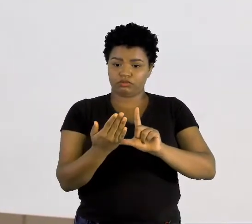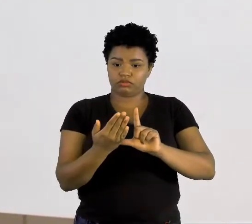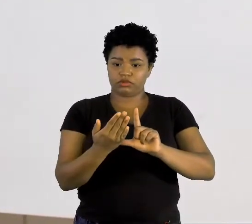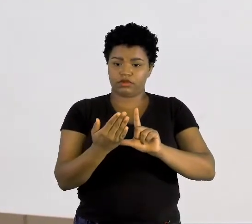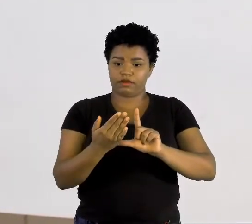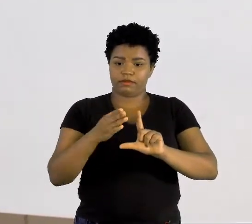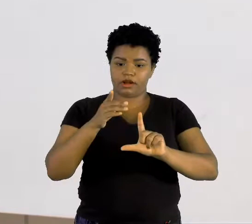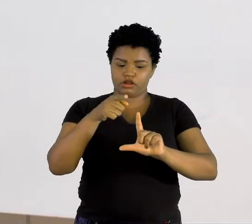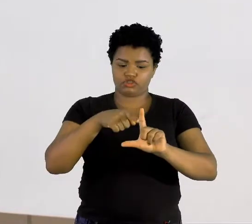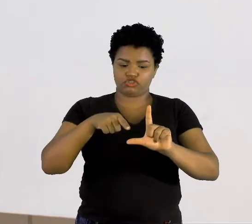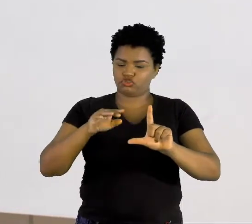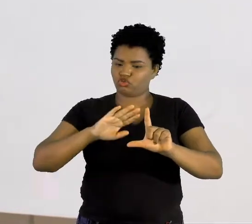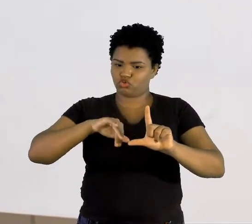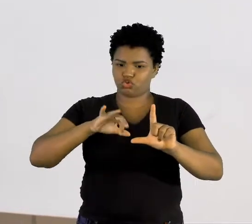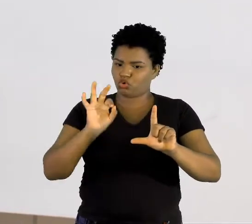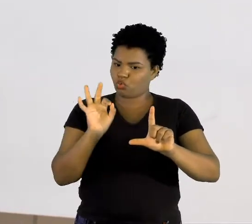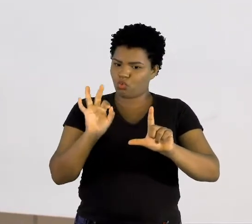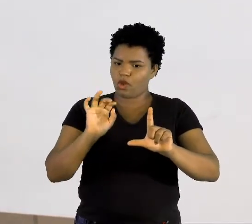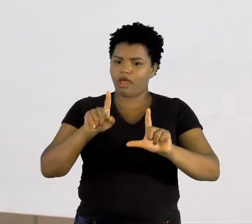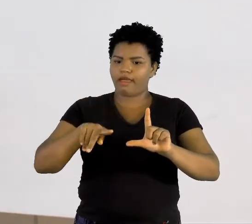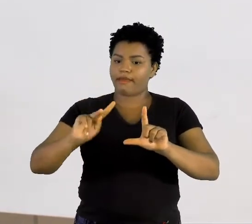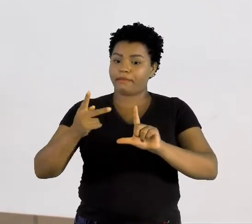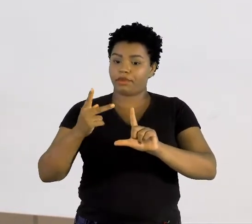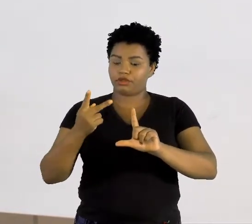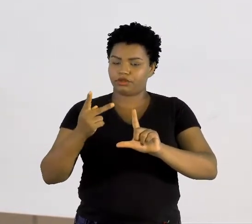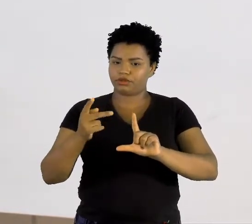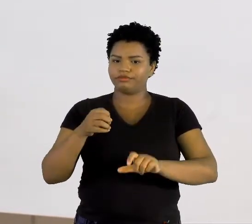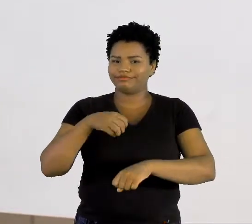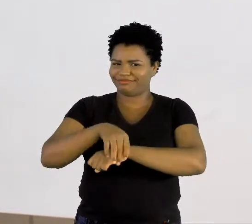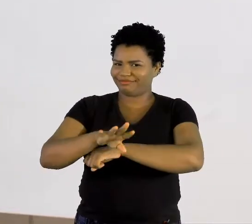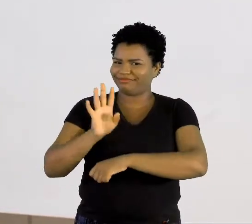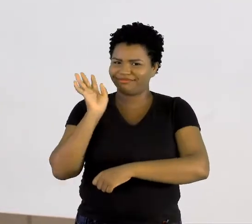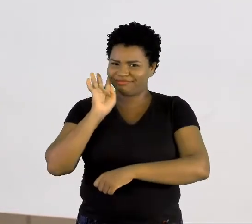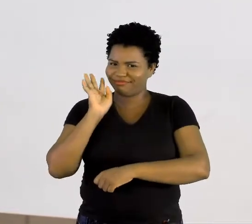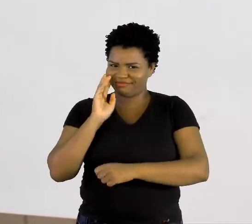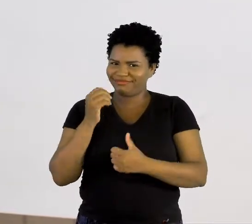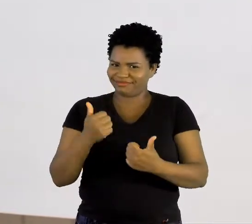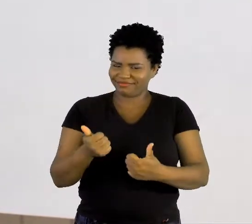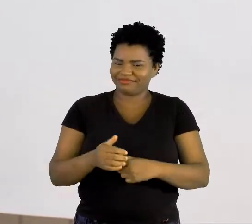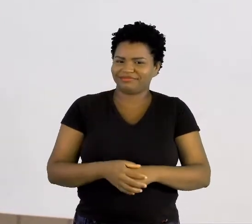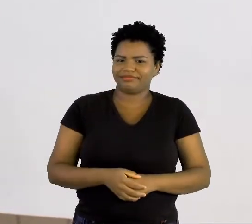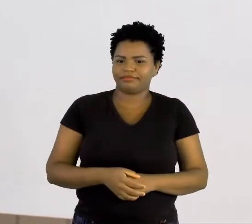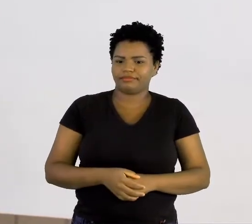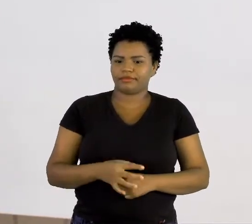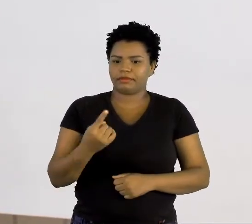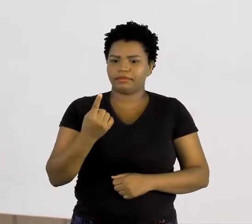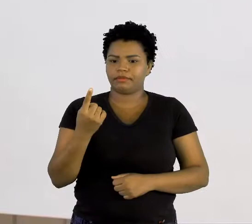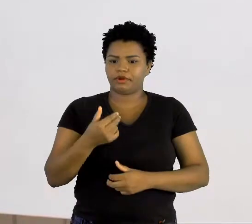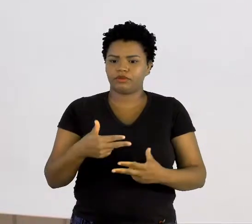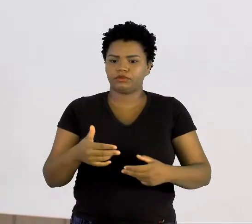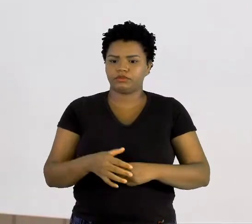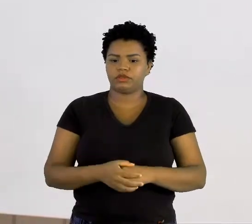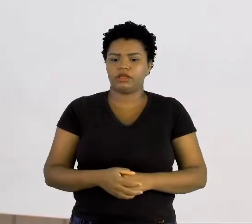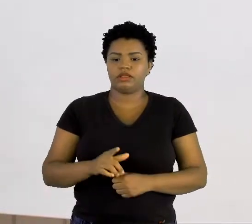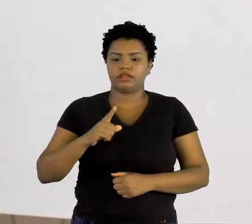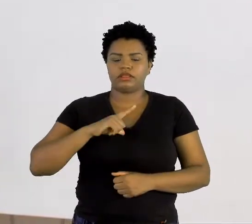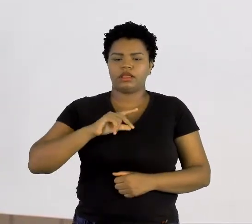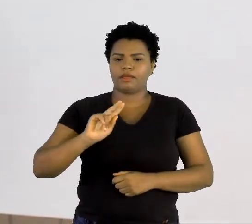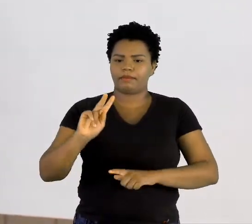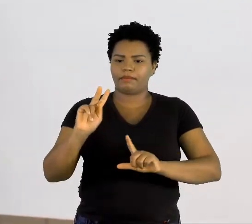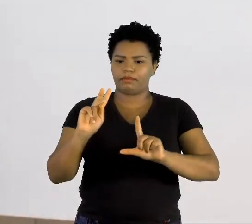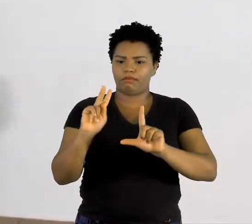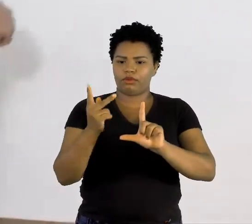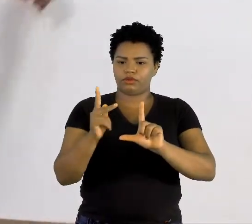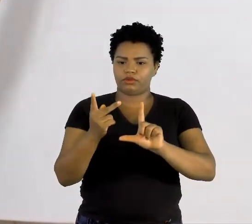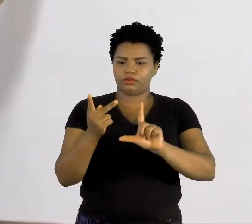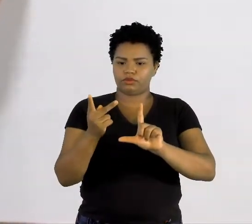ângulo de 90 é a hipotenusa. É uma dica bacana, beleza? Então, primeira coisa, eu tenho a hipotenusa. Eu vou me lembrar,